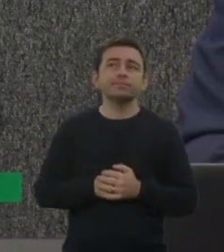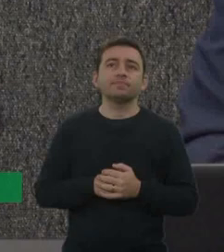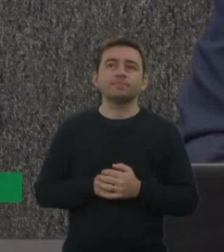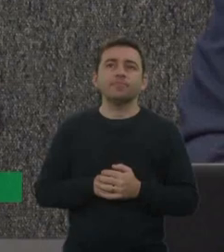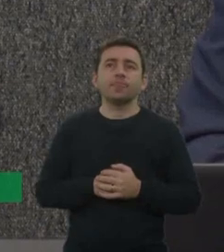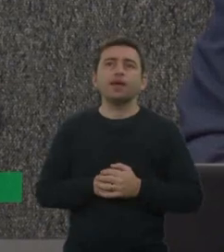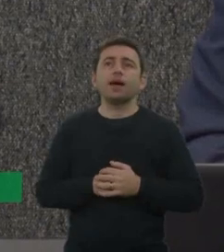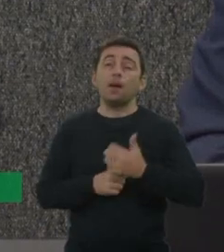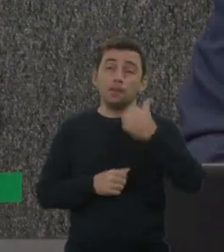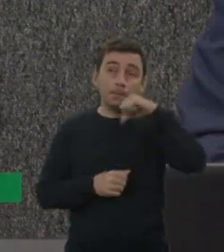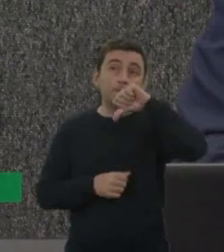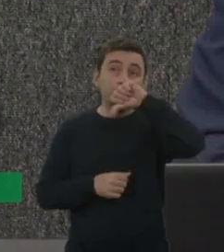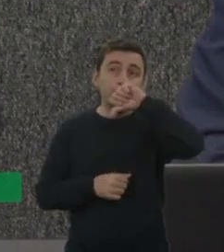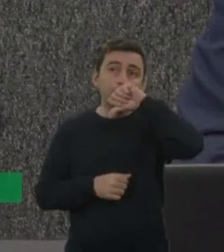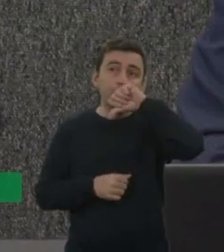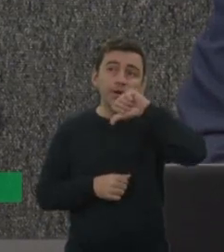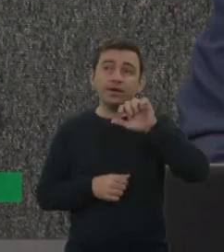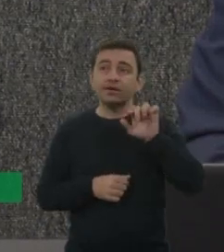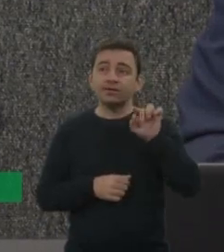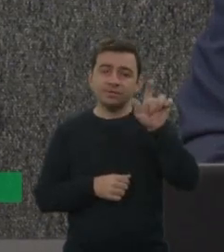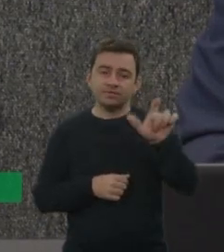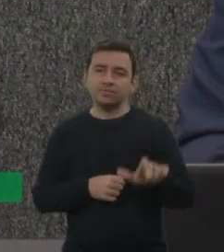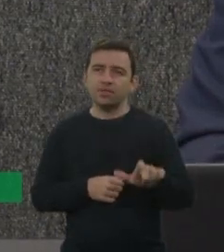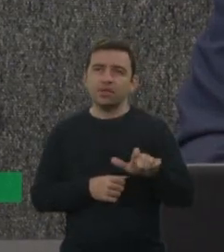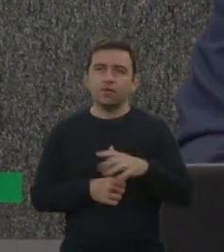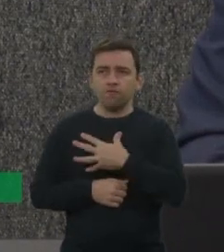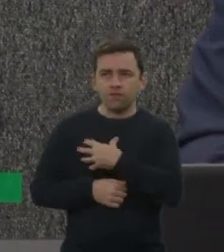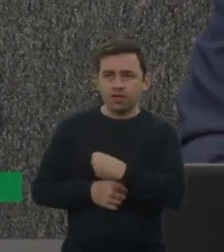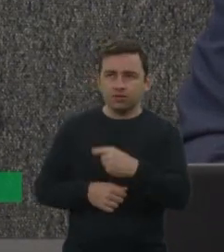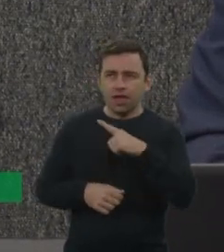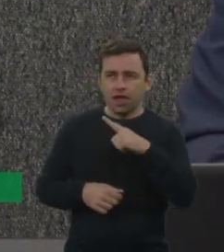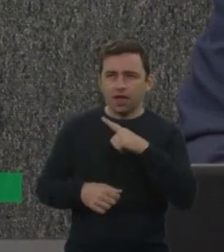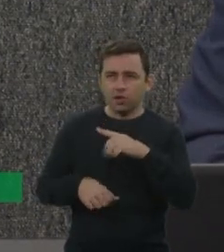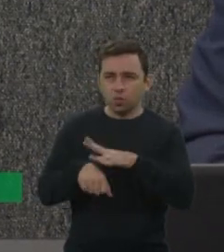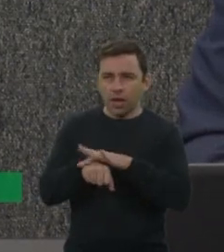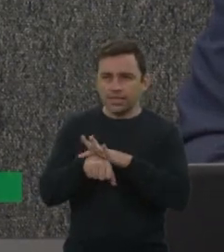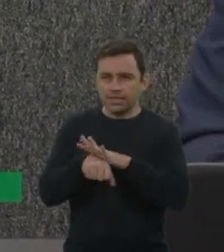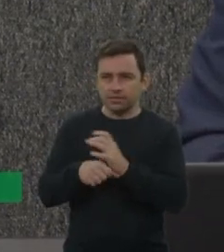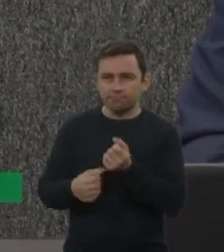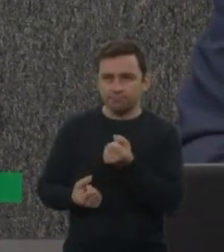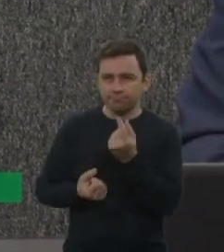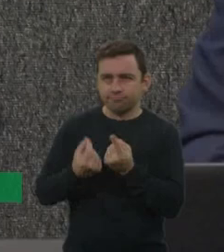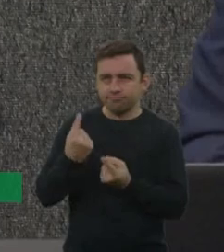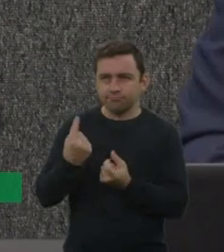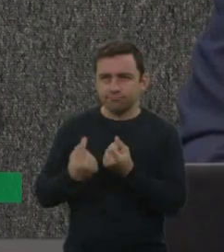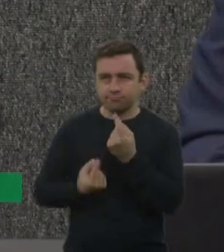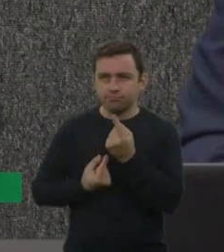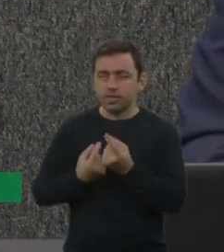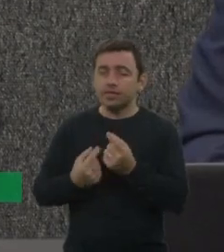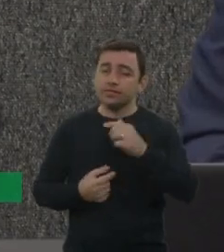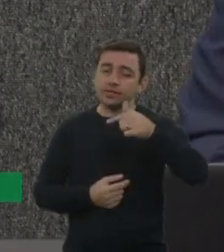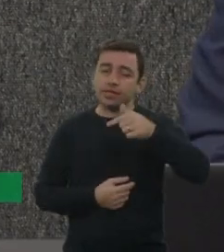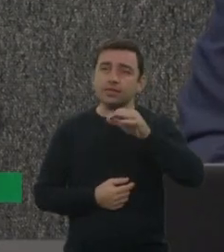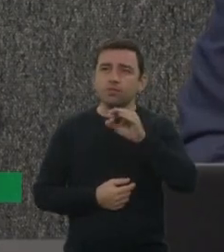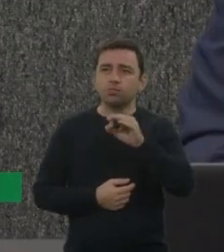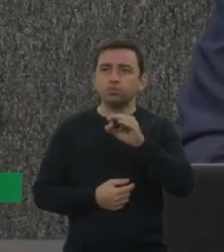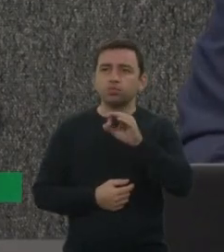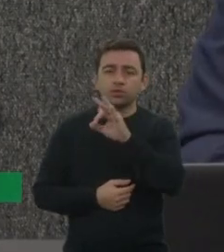mãe com um filho com doenças raras, 70% delas são abandonadas pelo marido.